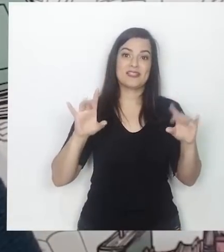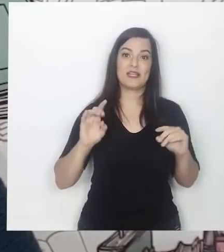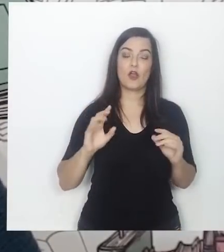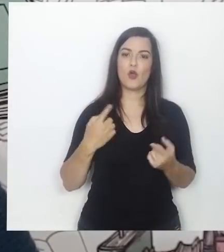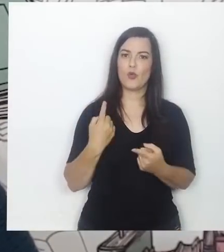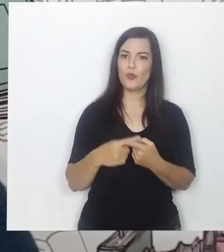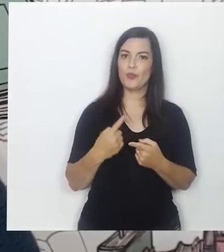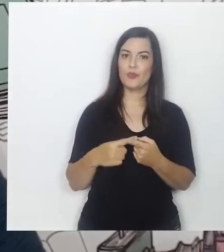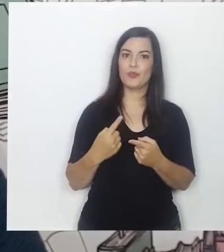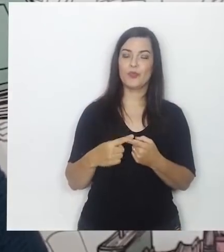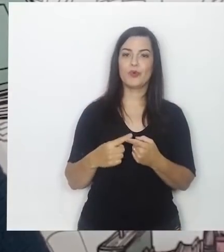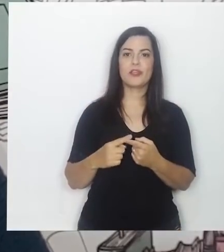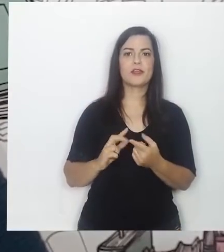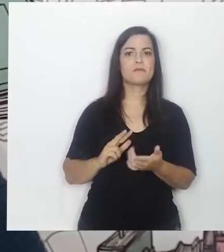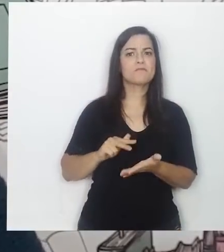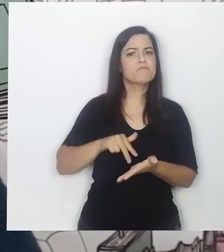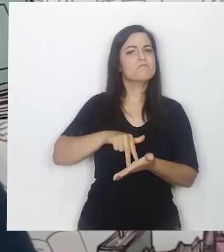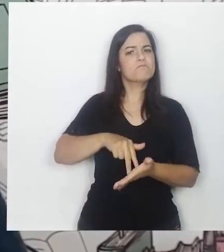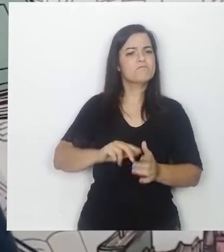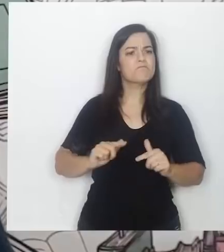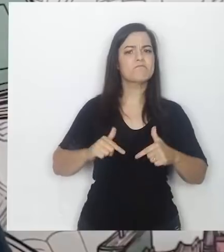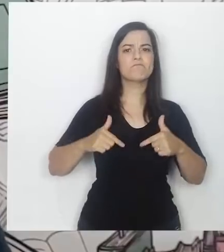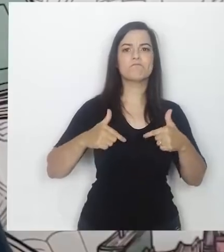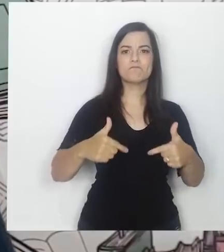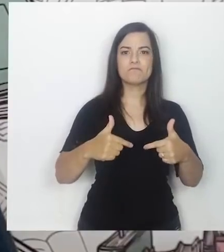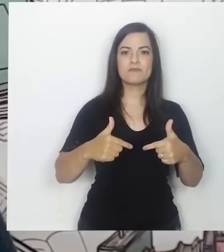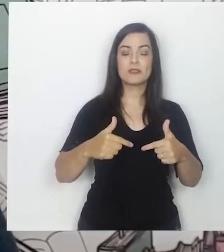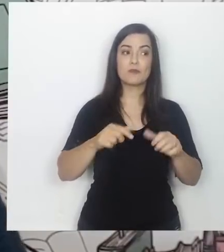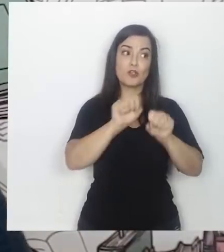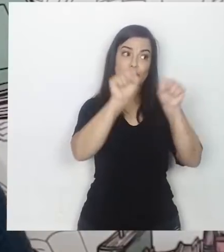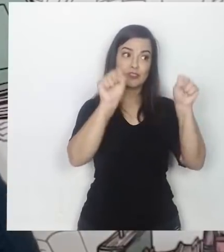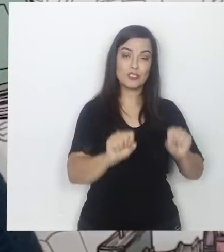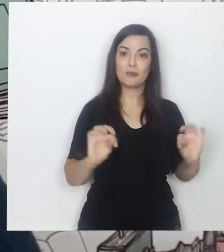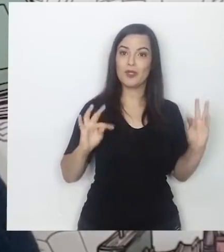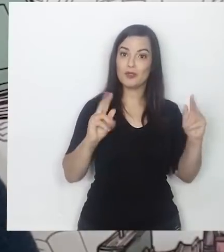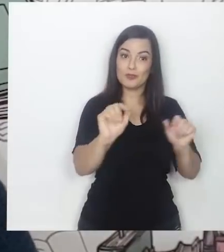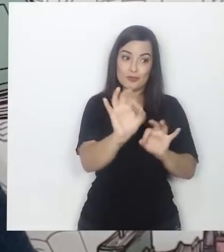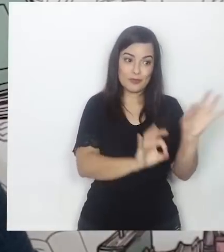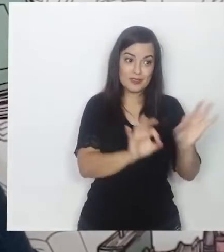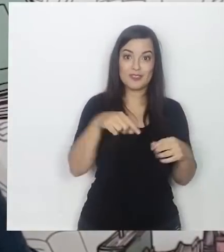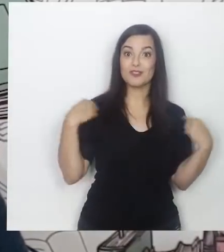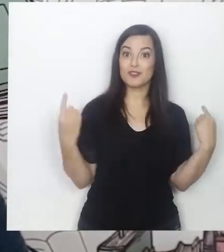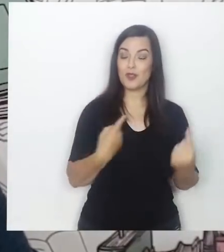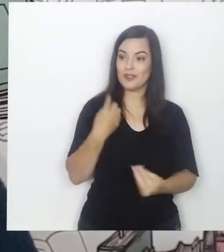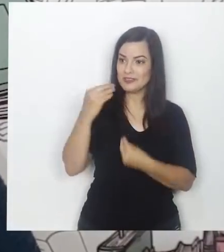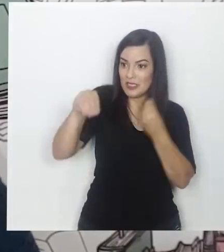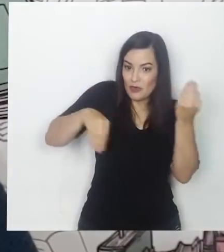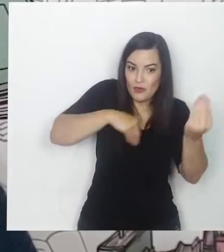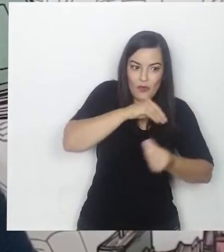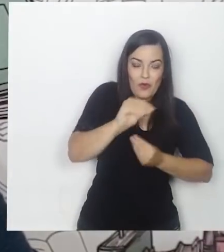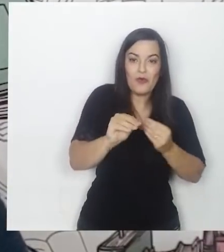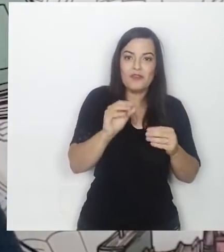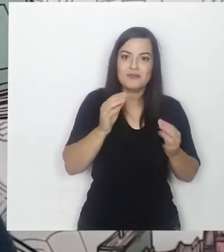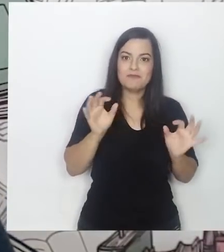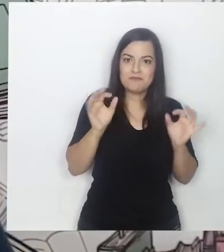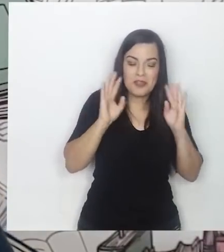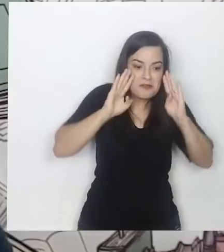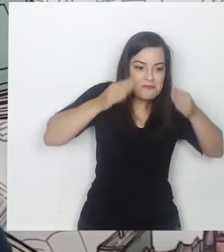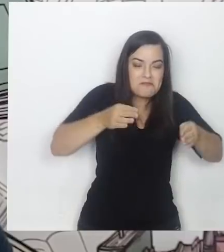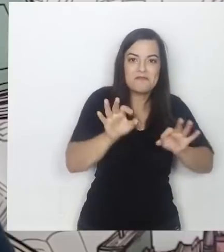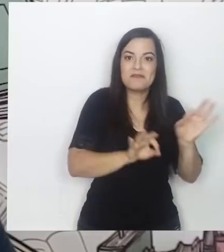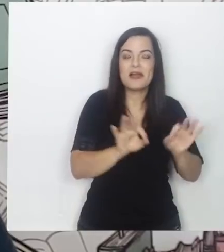pela dedicação para todo esse sistema de planejamento que nós nos envolvemos a fazer, mas principalmente